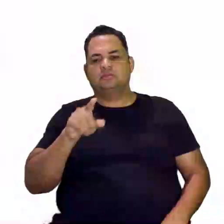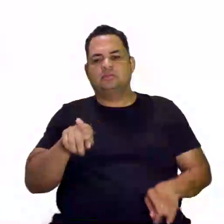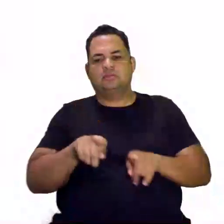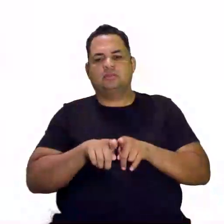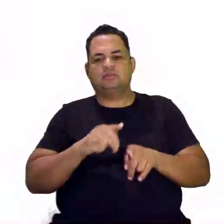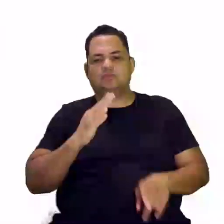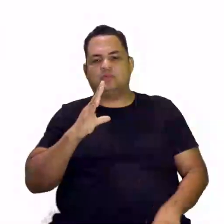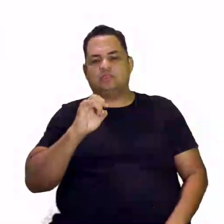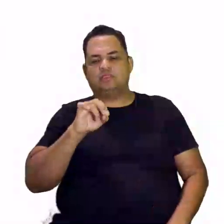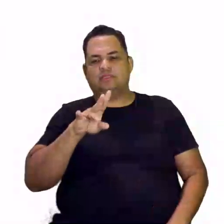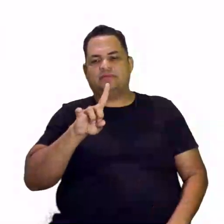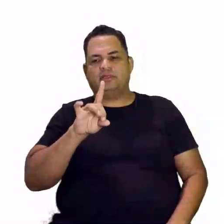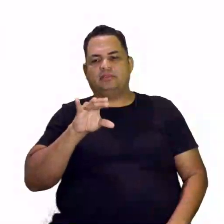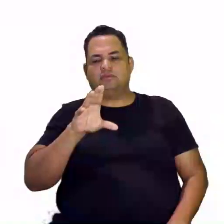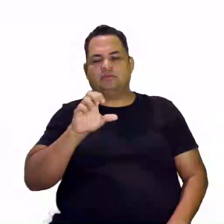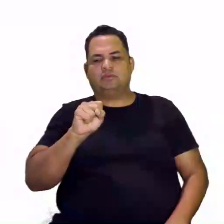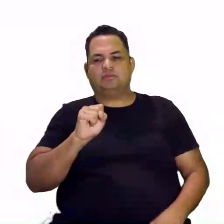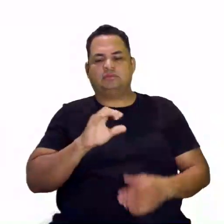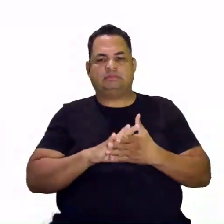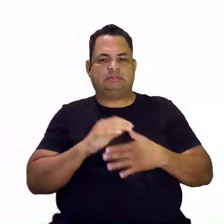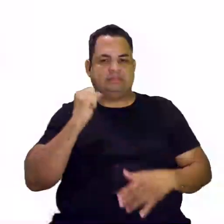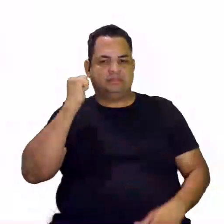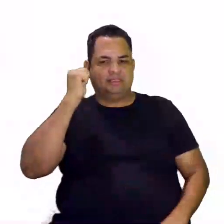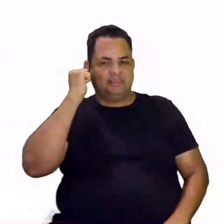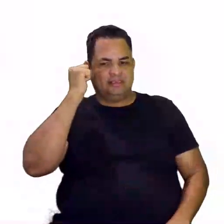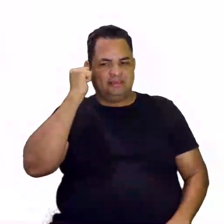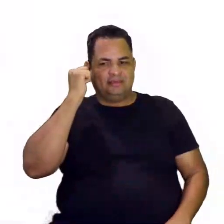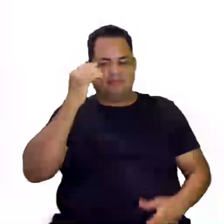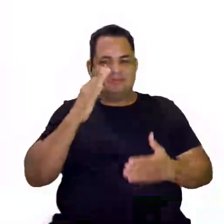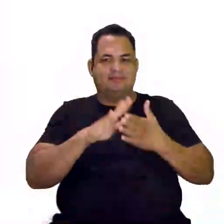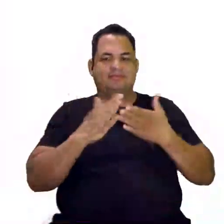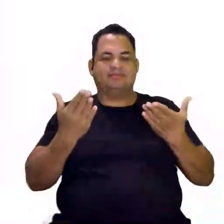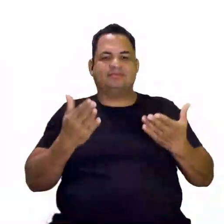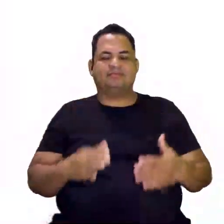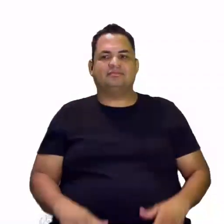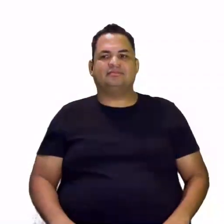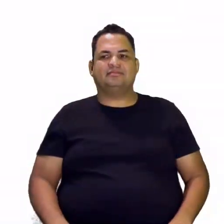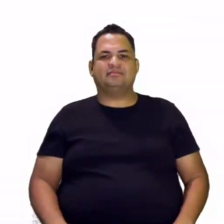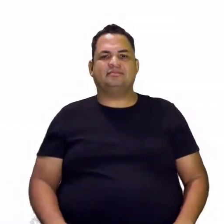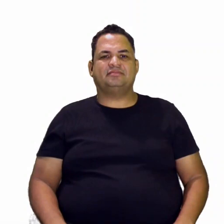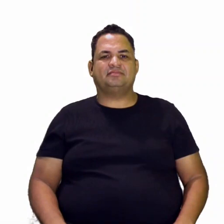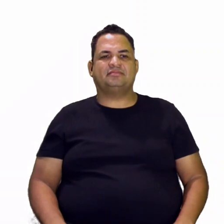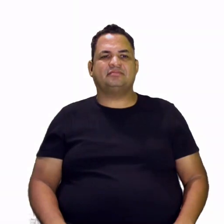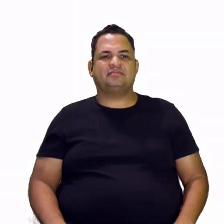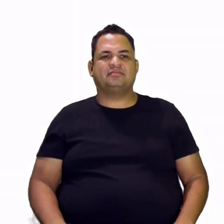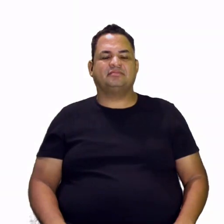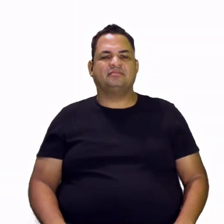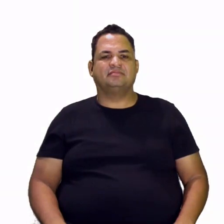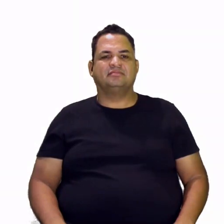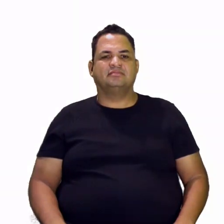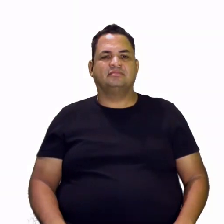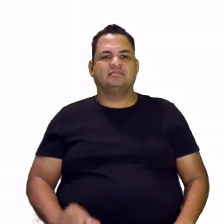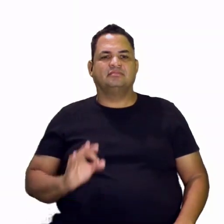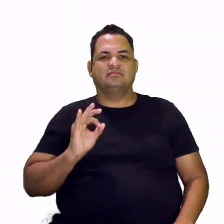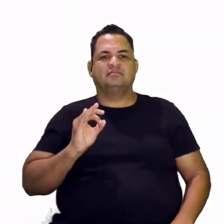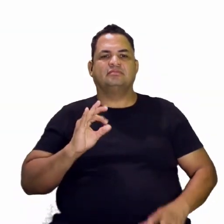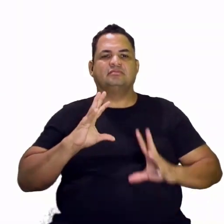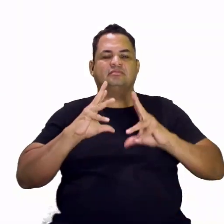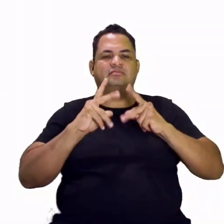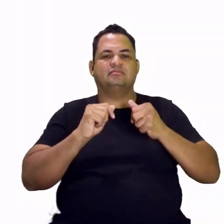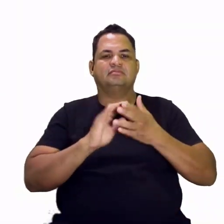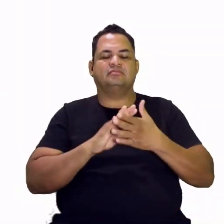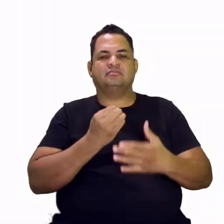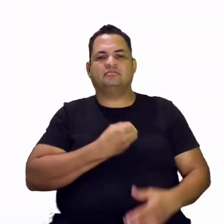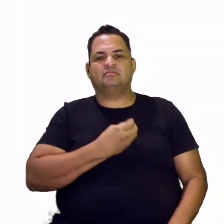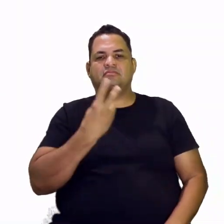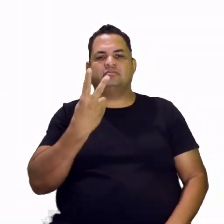bem? Tranquilo? Acertou? Tá vibrando aí? Ok, eu ouvi o seu grito daqui. Acertei toda, professora. Muito bem.